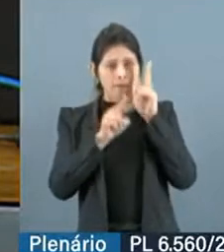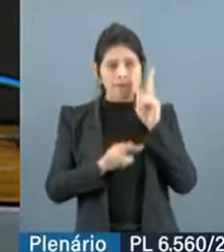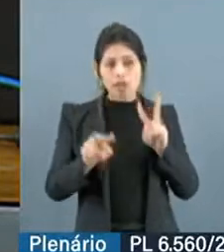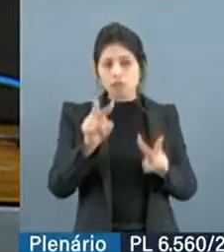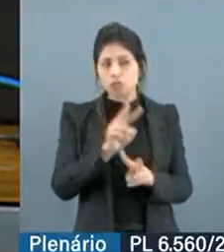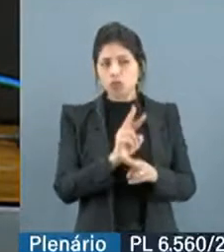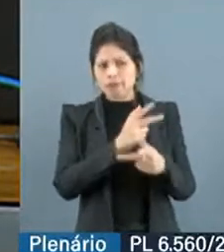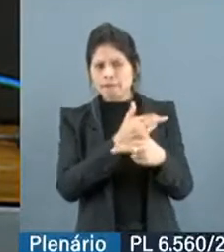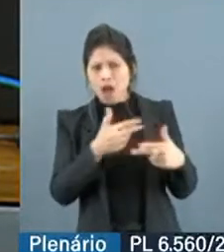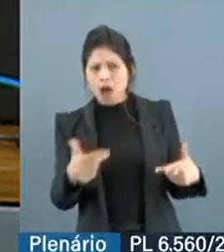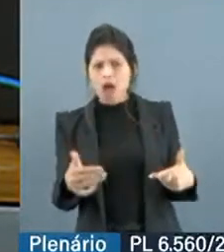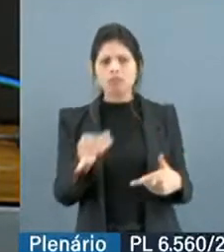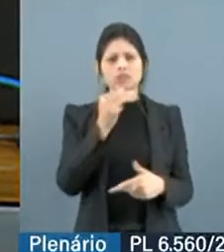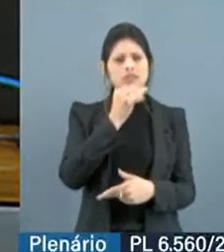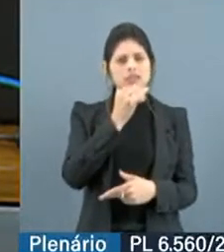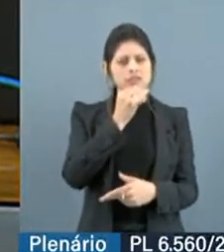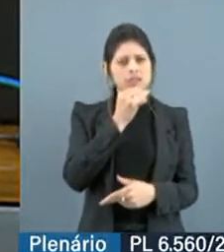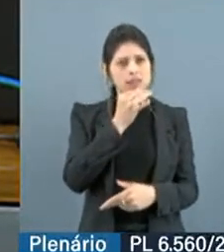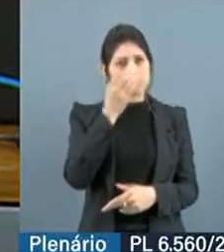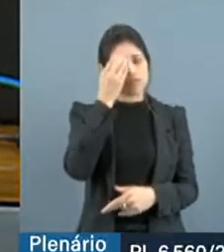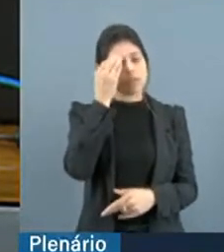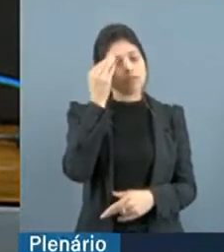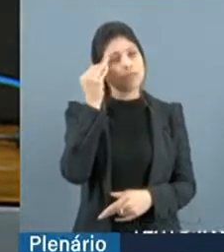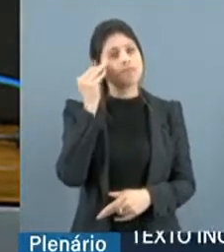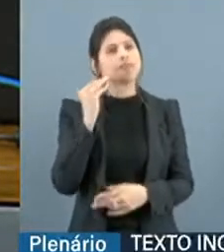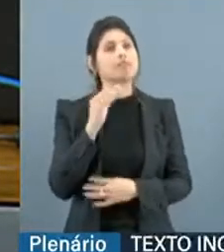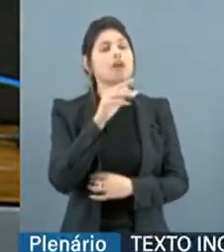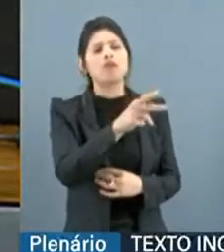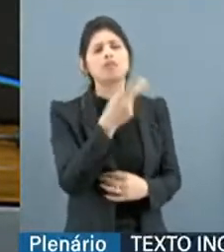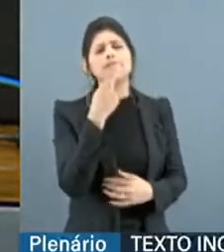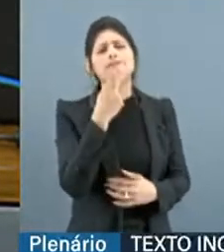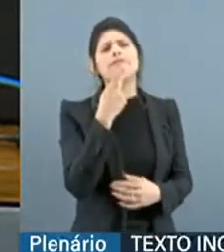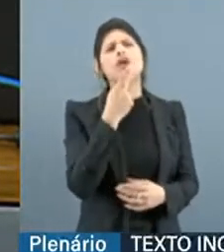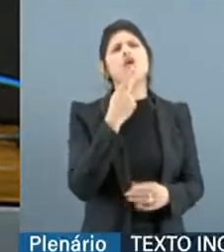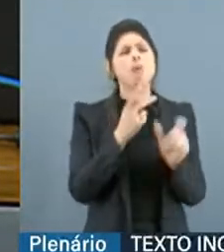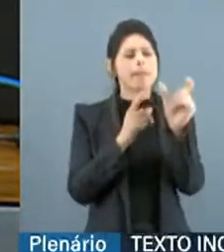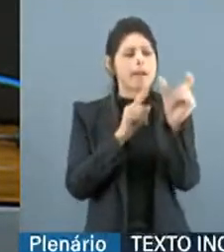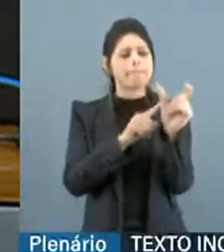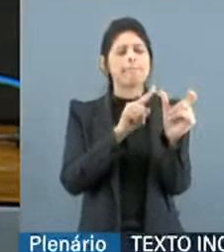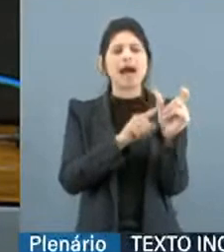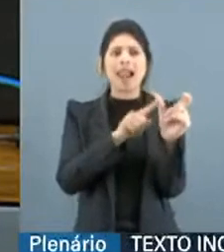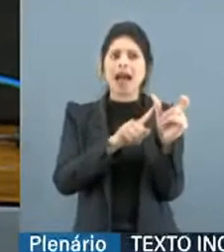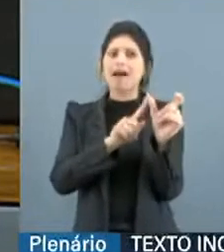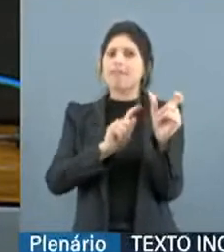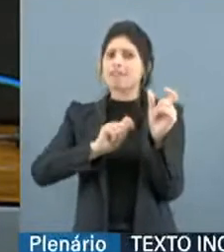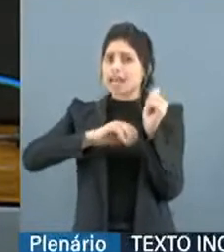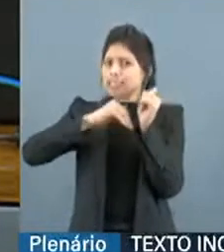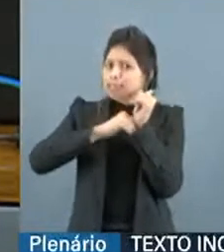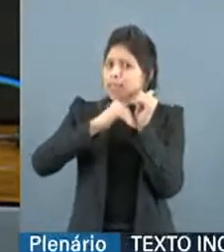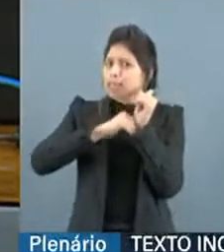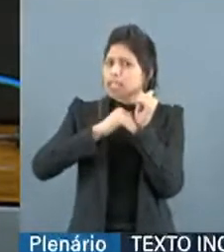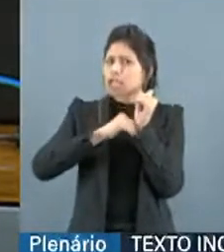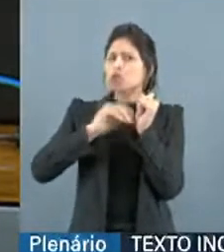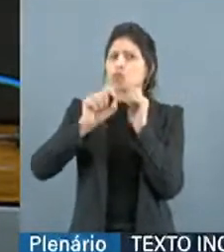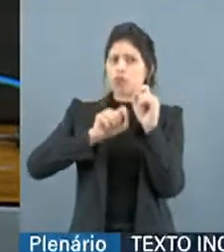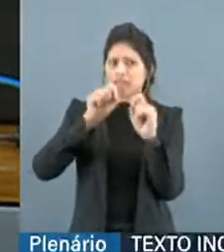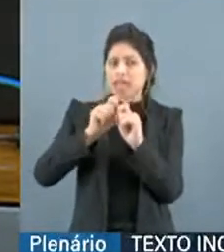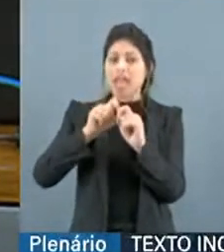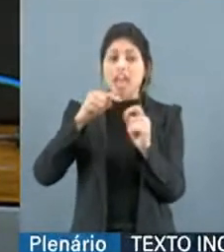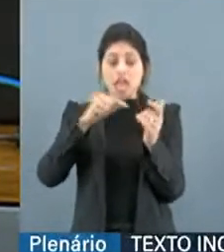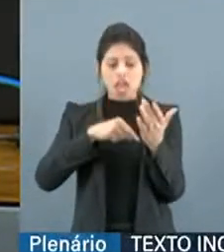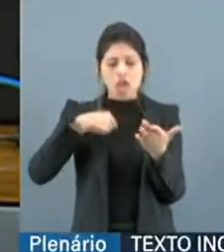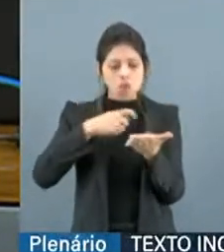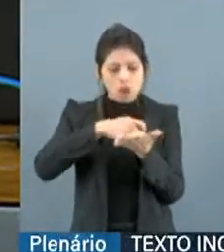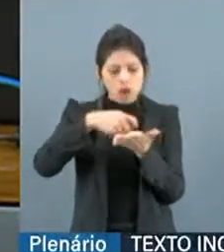exemplos. O senhor falou uma palavra-chave durante 8 vezes. Eu anotei 8 vezes e eu quero concordar